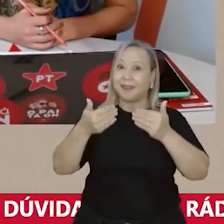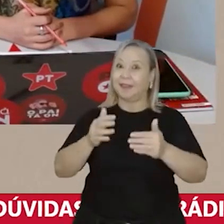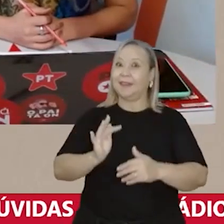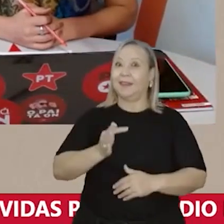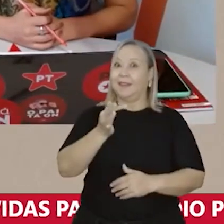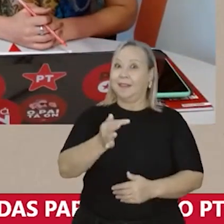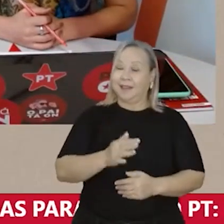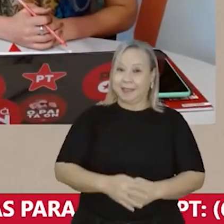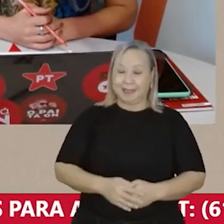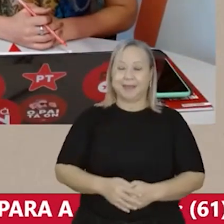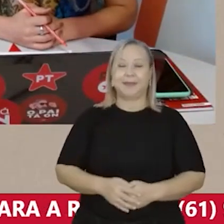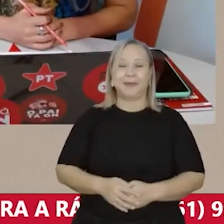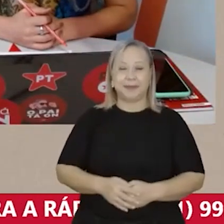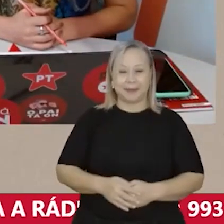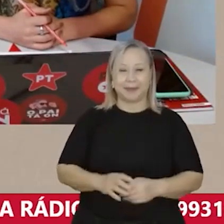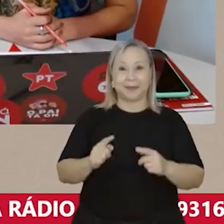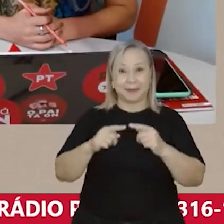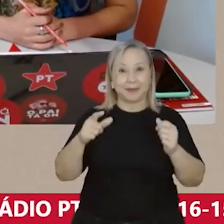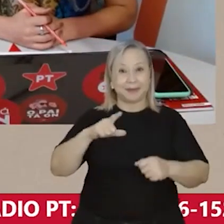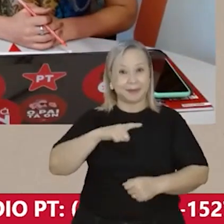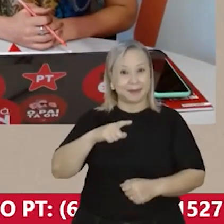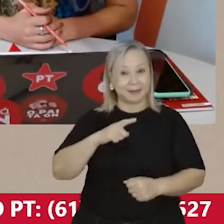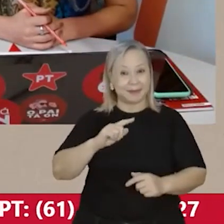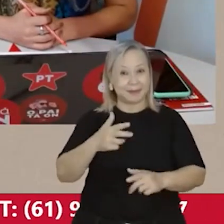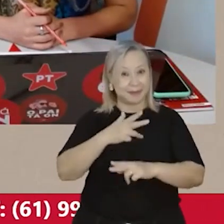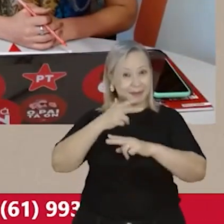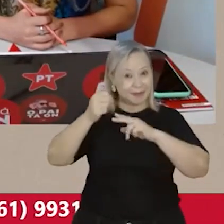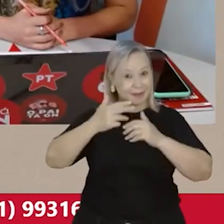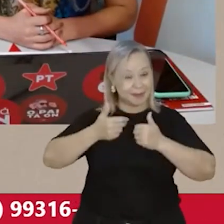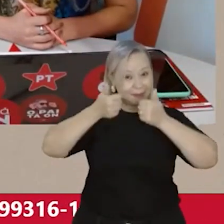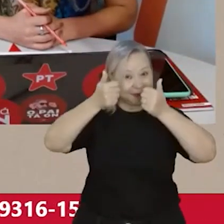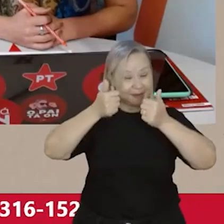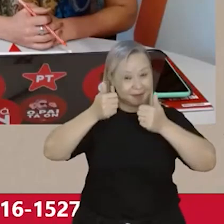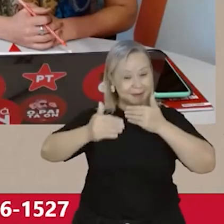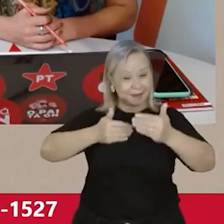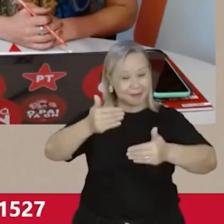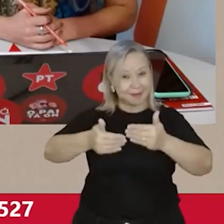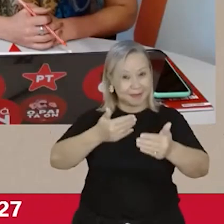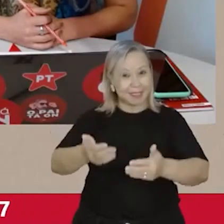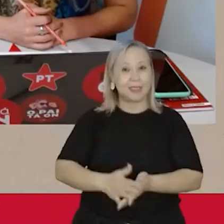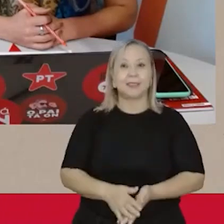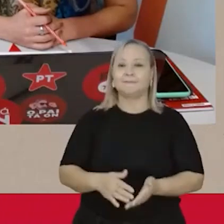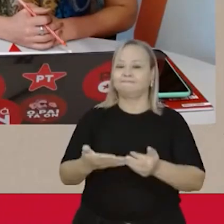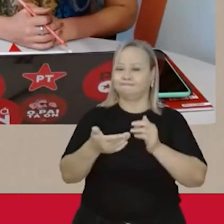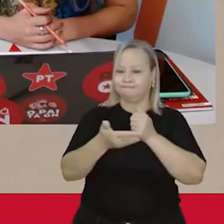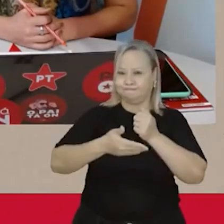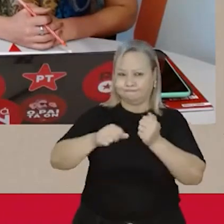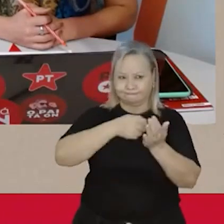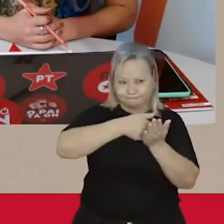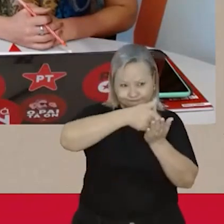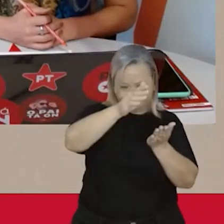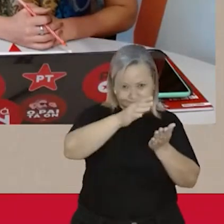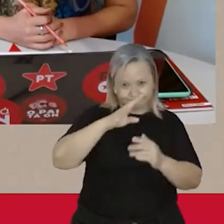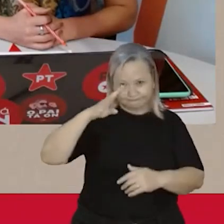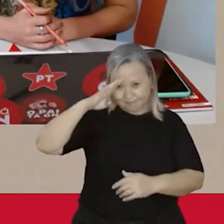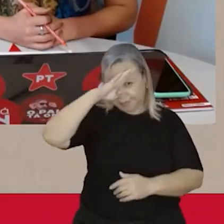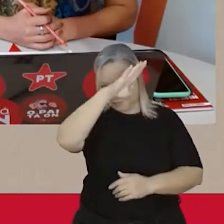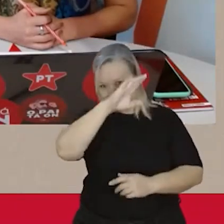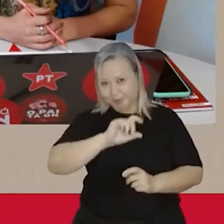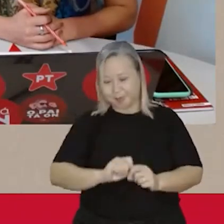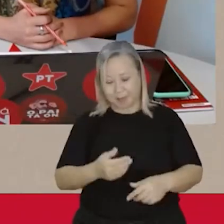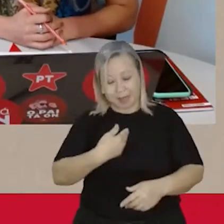mas temos como avançar. Agora, para isso é fundamental, fora Bolsonaro, lutar para que esse governo